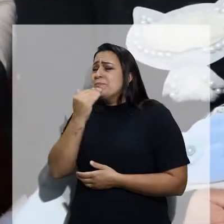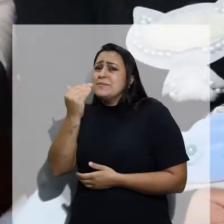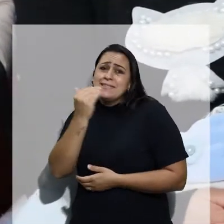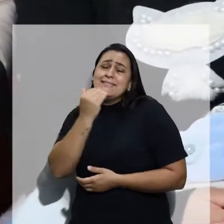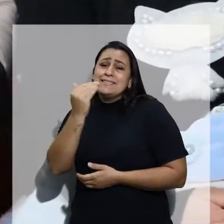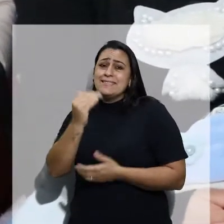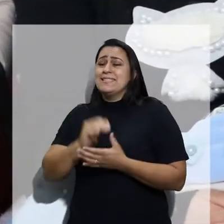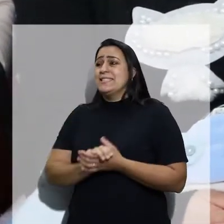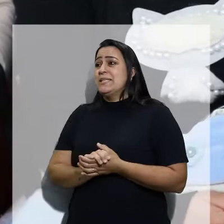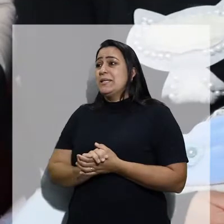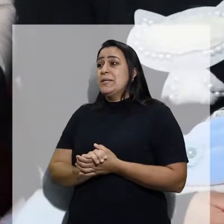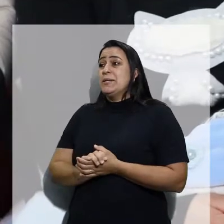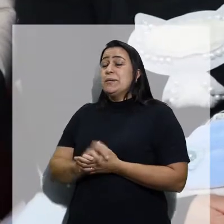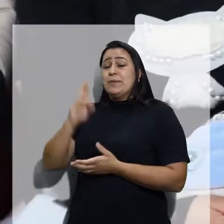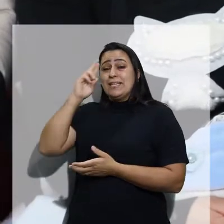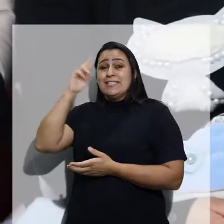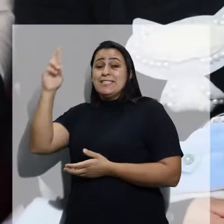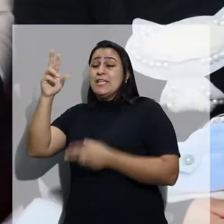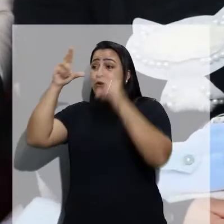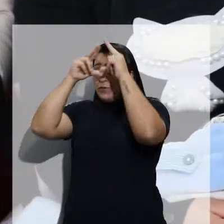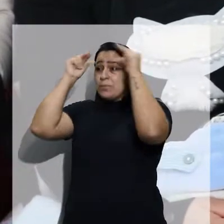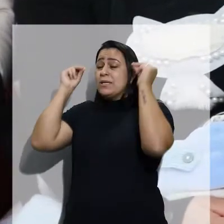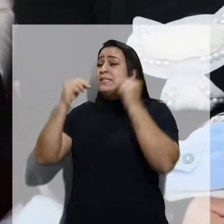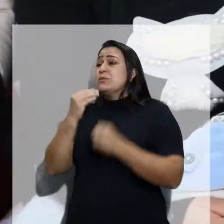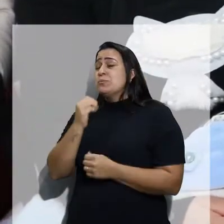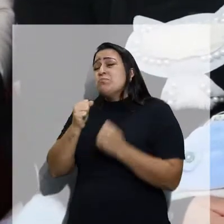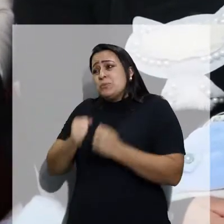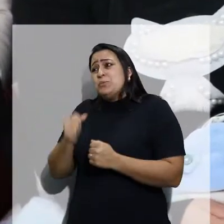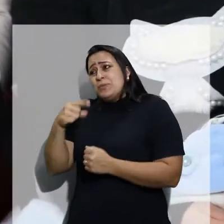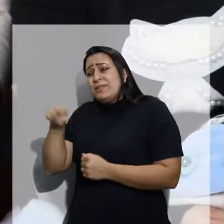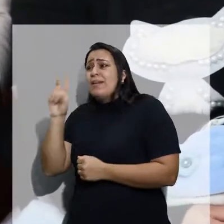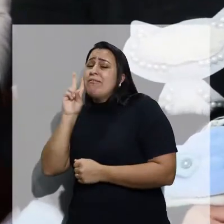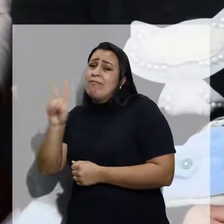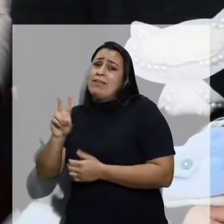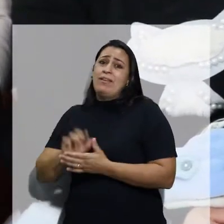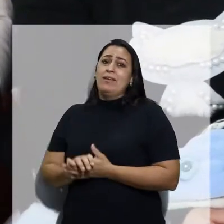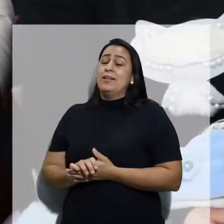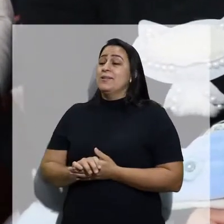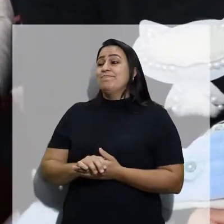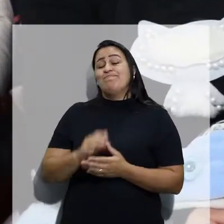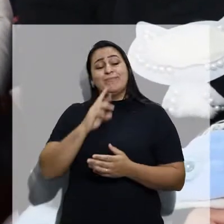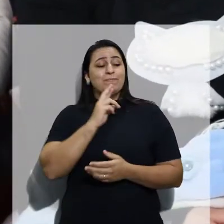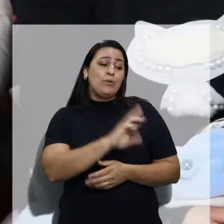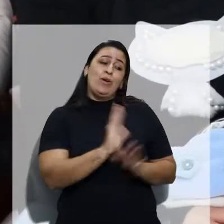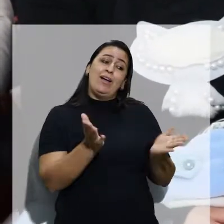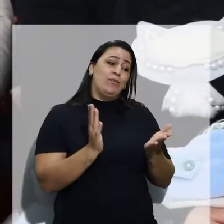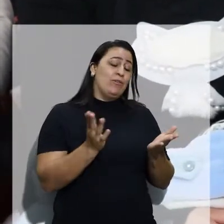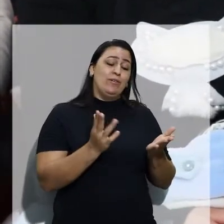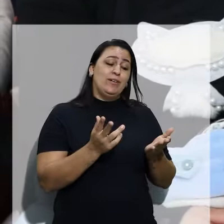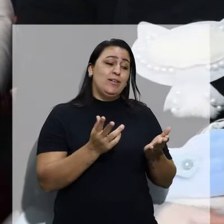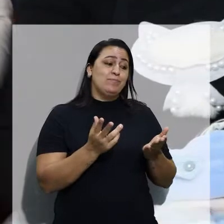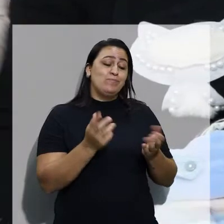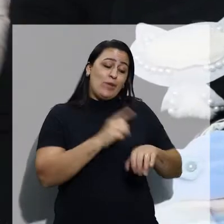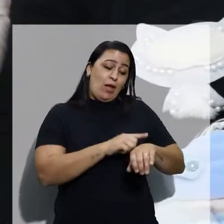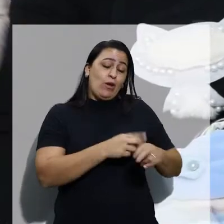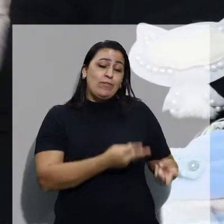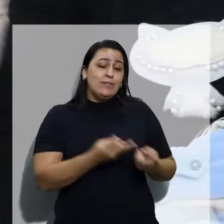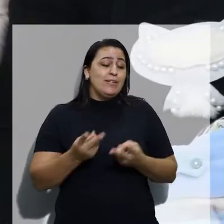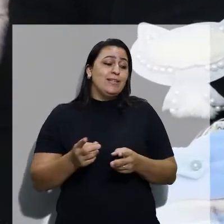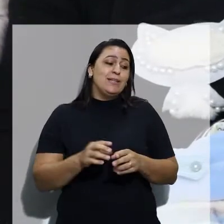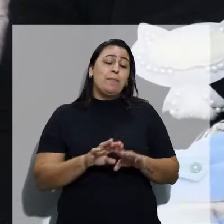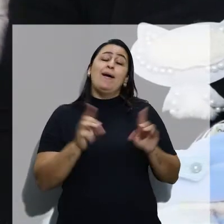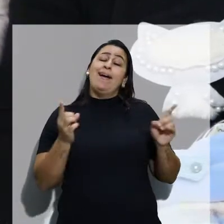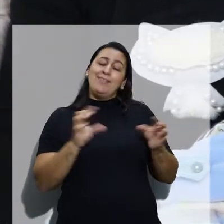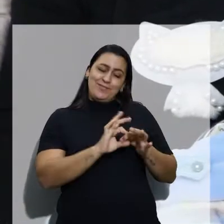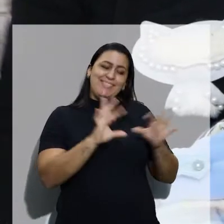eu pedi pra chefe de enfermagem se dava pra mim subir na UTI e ver. Ela falou, não é o horário de visita, mas eu vou abrir uma